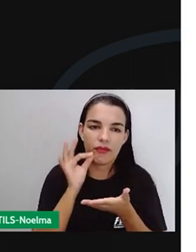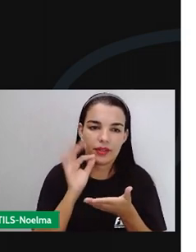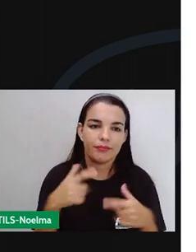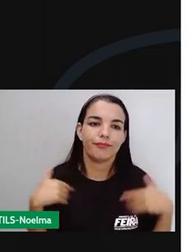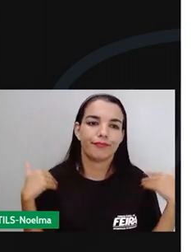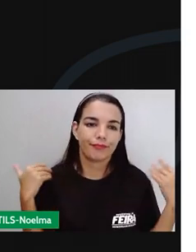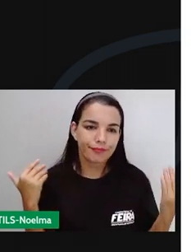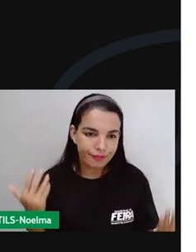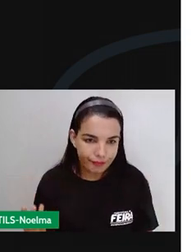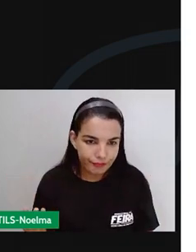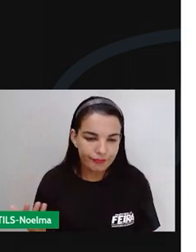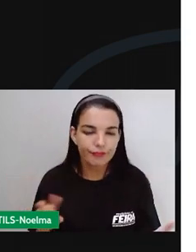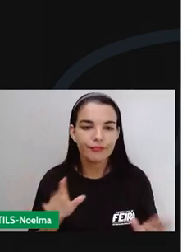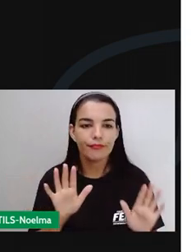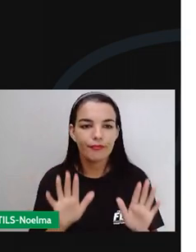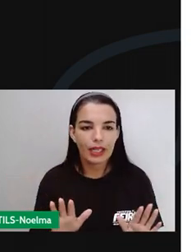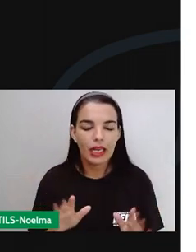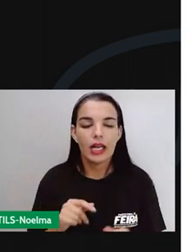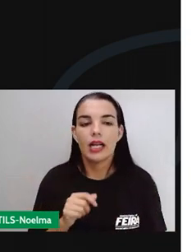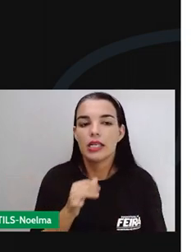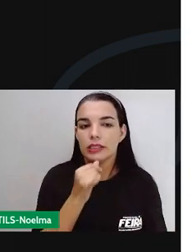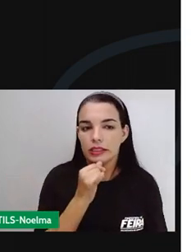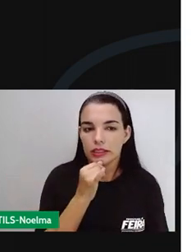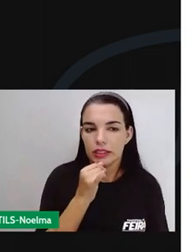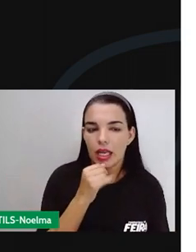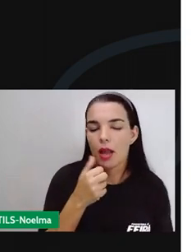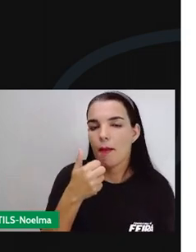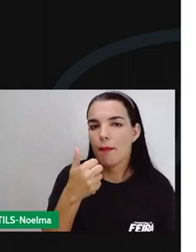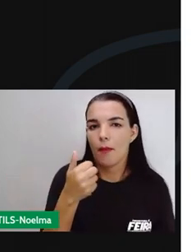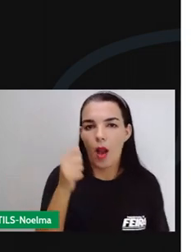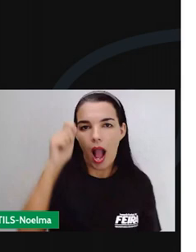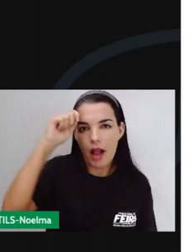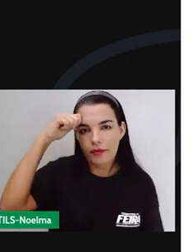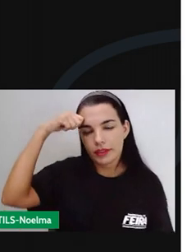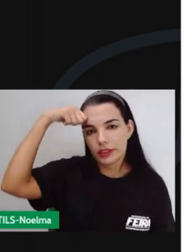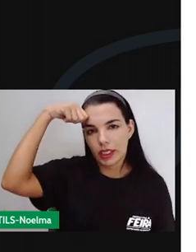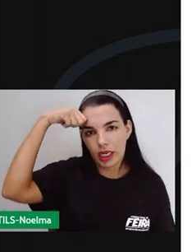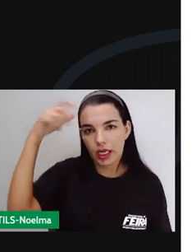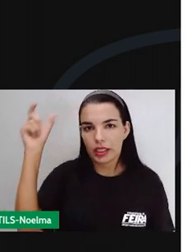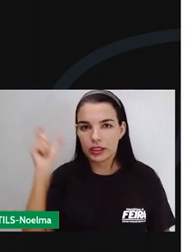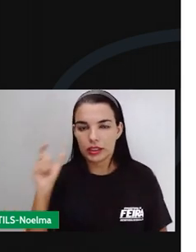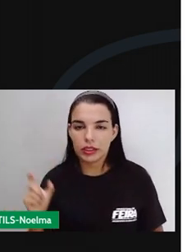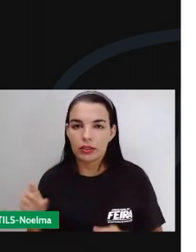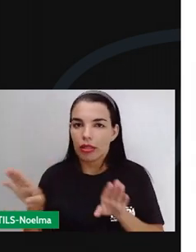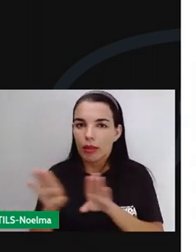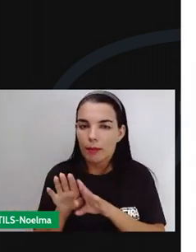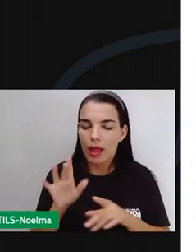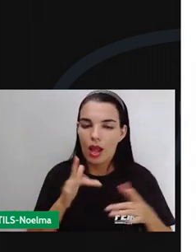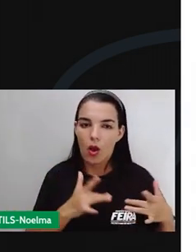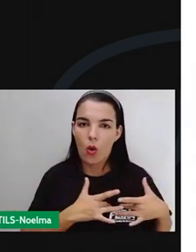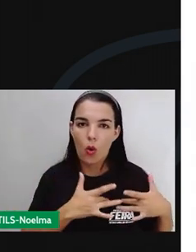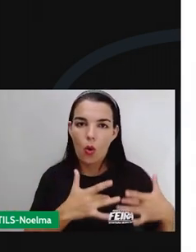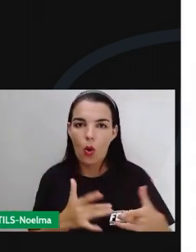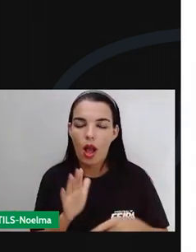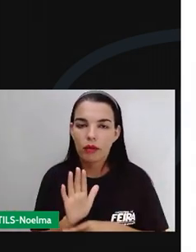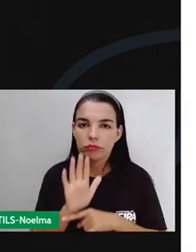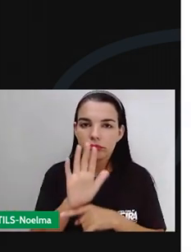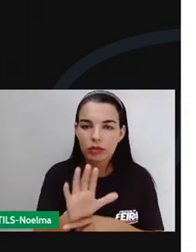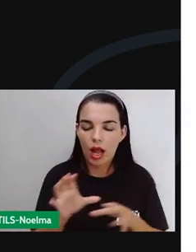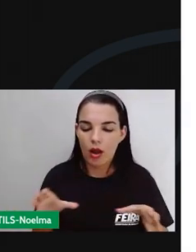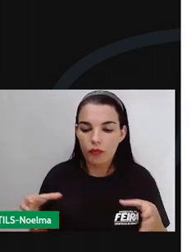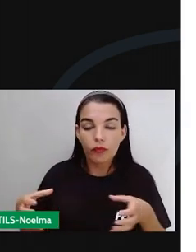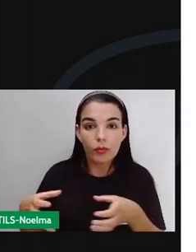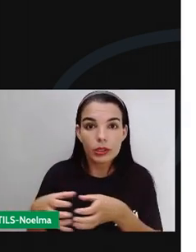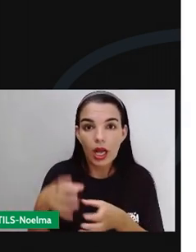1888, os africanos contribuíram para a formação do povo brasileiro, não apenas através da